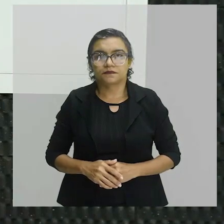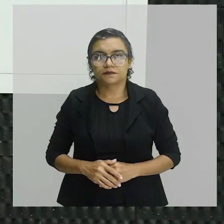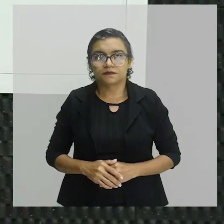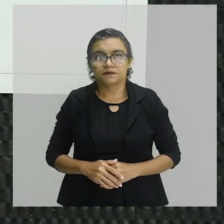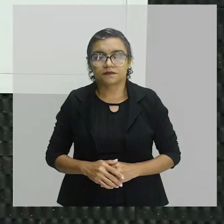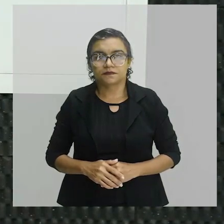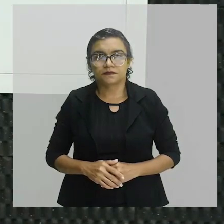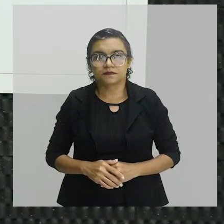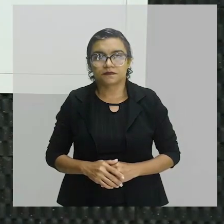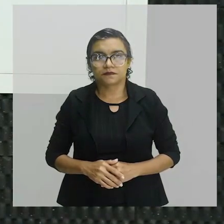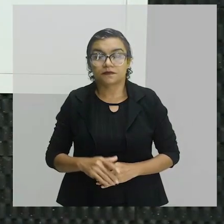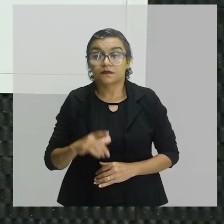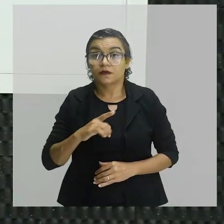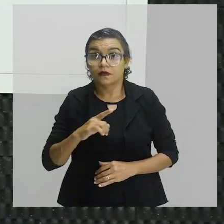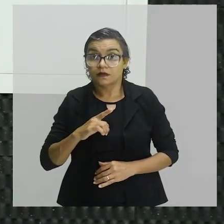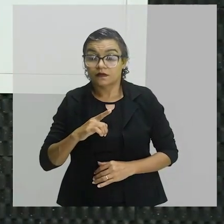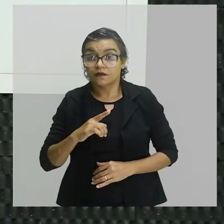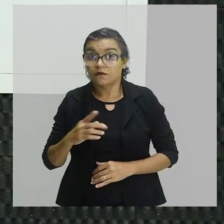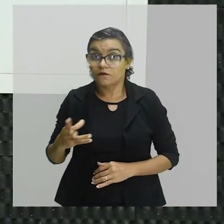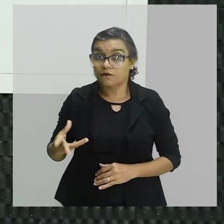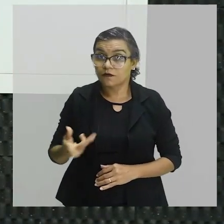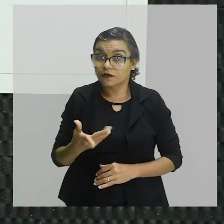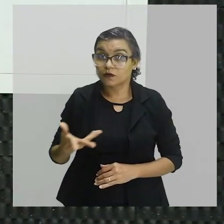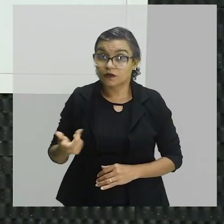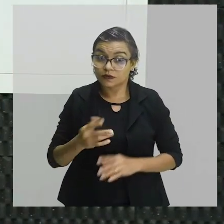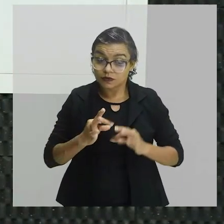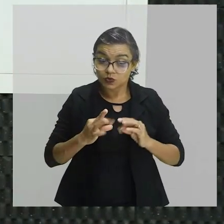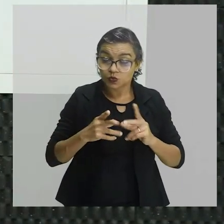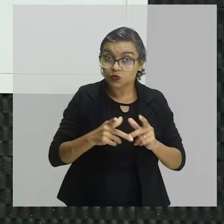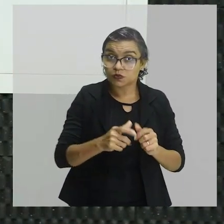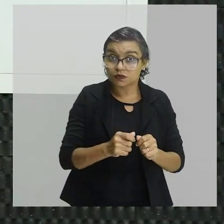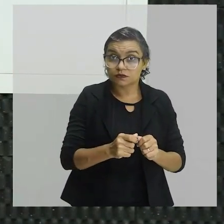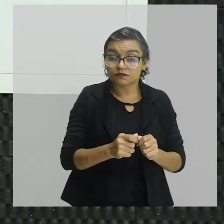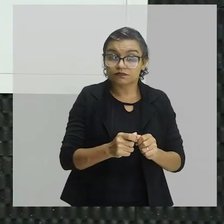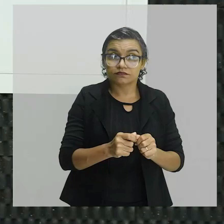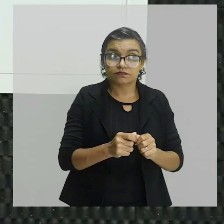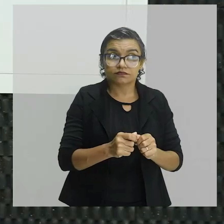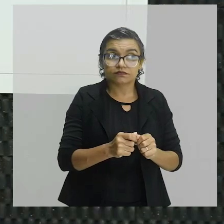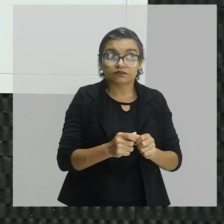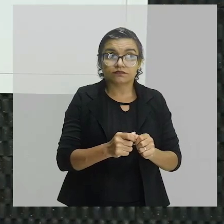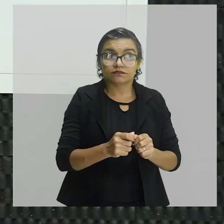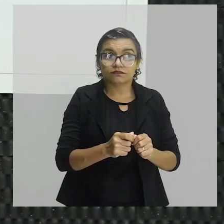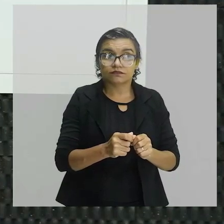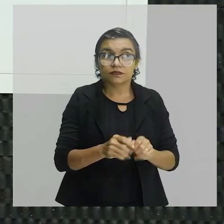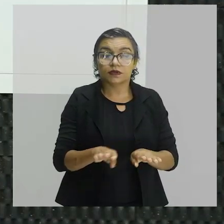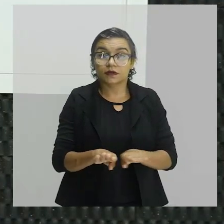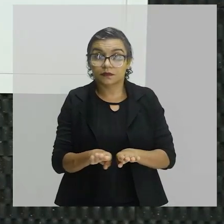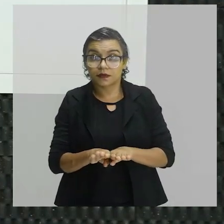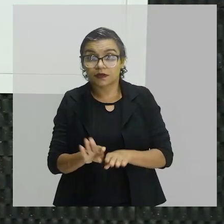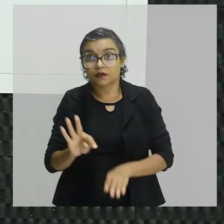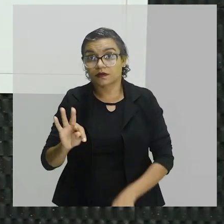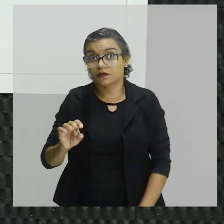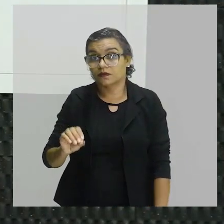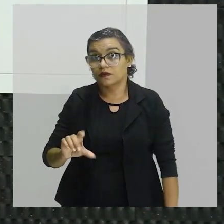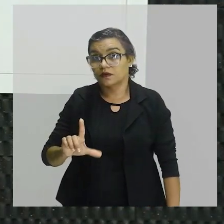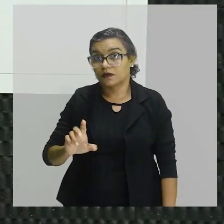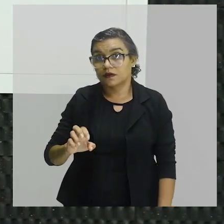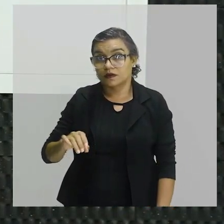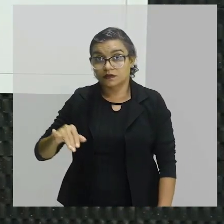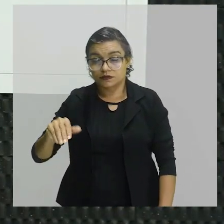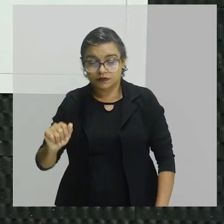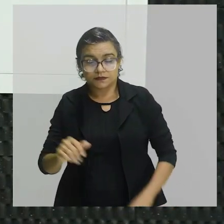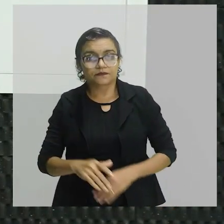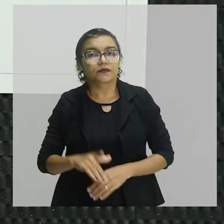Então, essa é a velocidade total e essa aqui é a tolerância, certo? Então vamos pegar os dados.